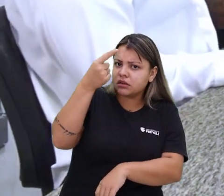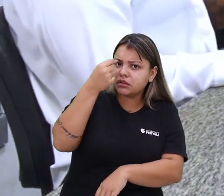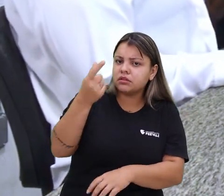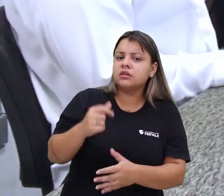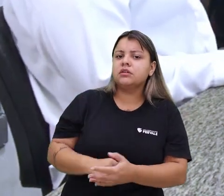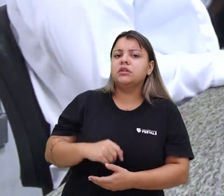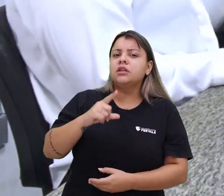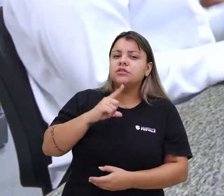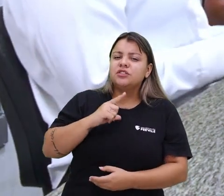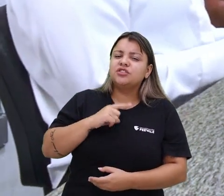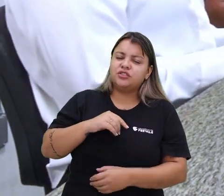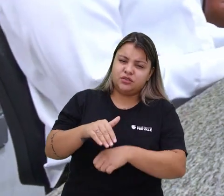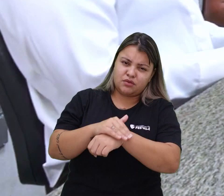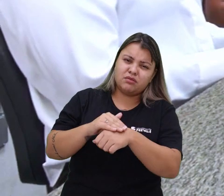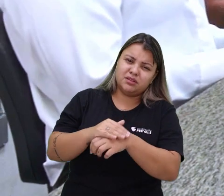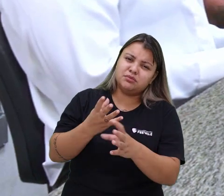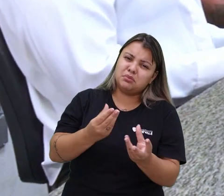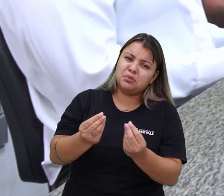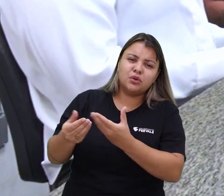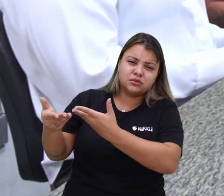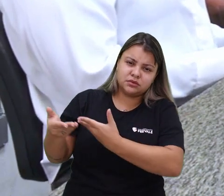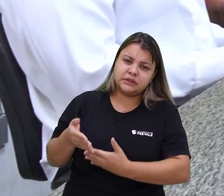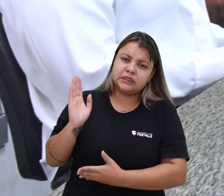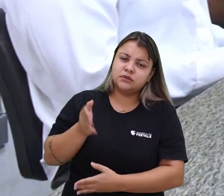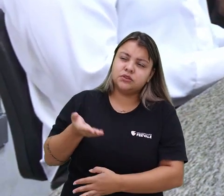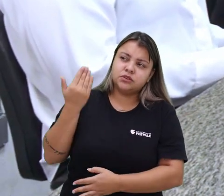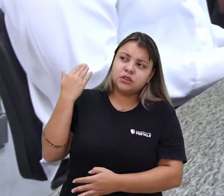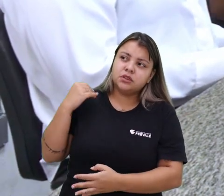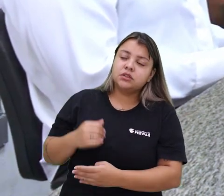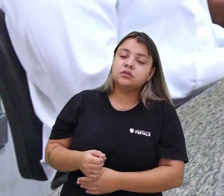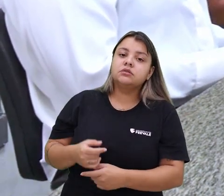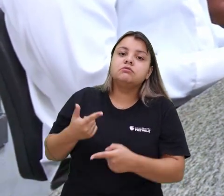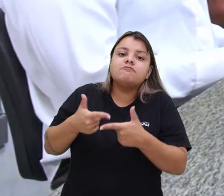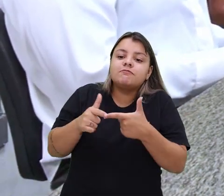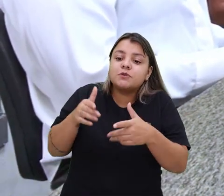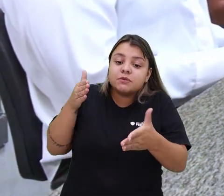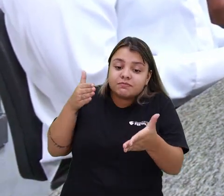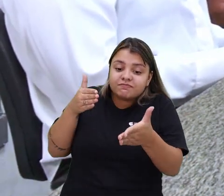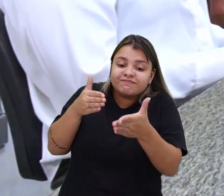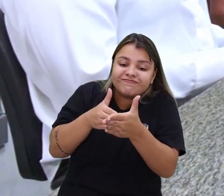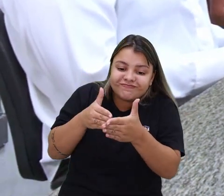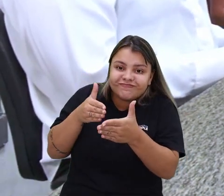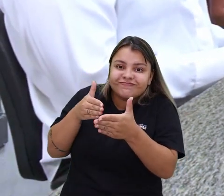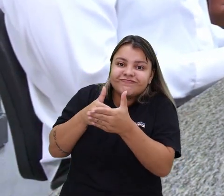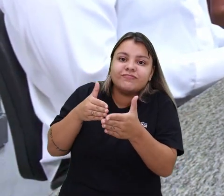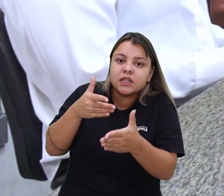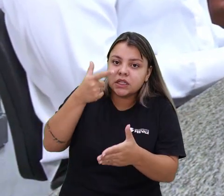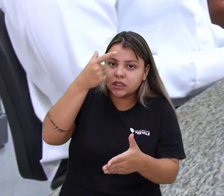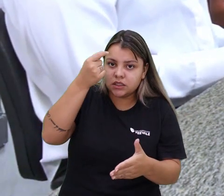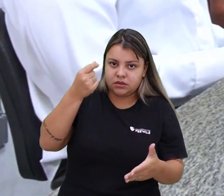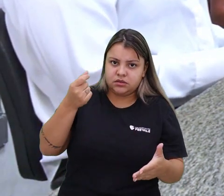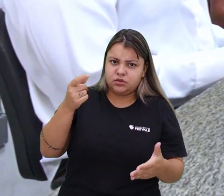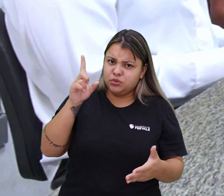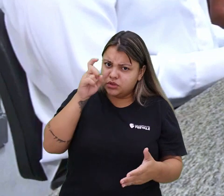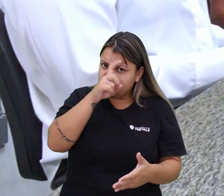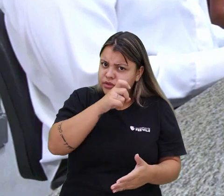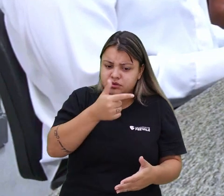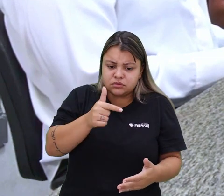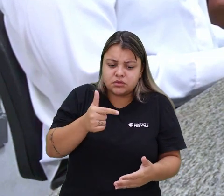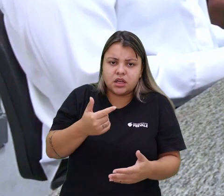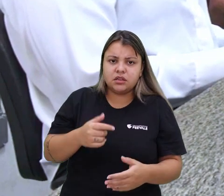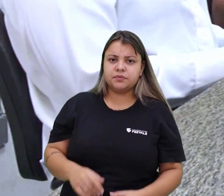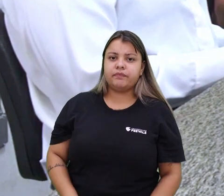aí a conversa com muitos né convidados né e o problema é chegar até lá é muito difícil né Então cza por isso que não tem